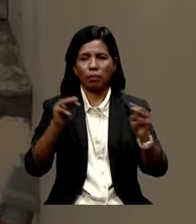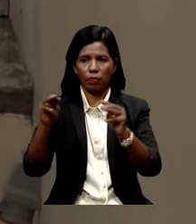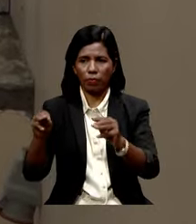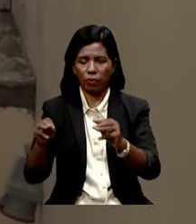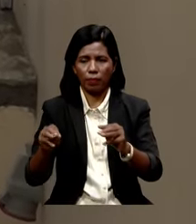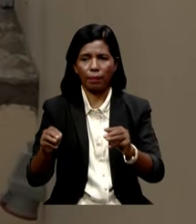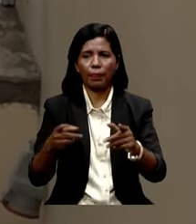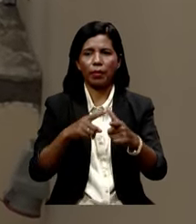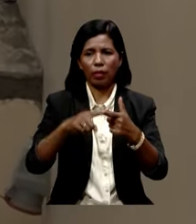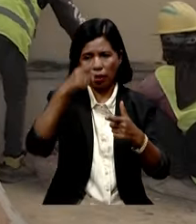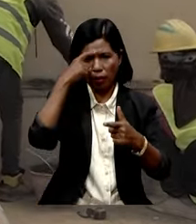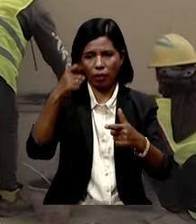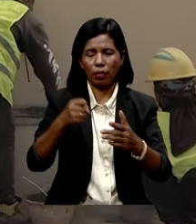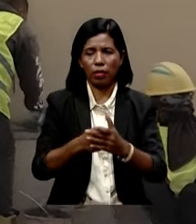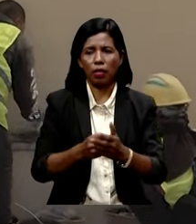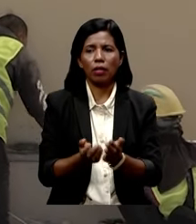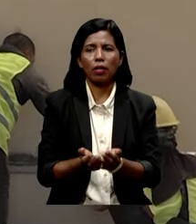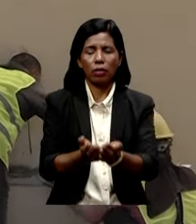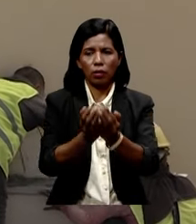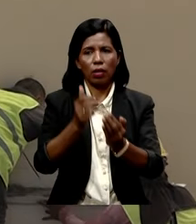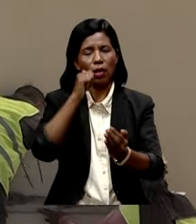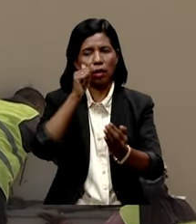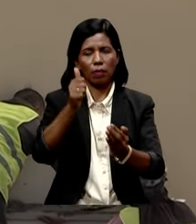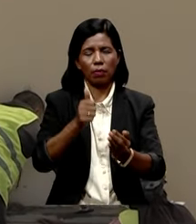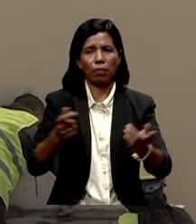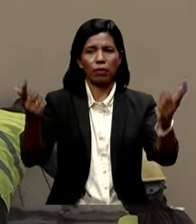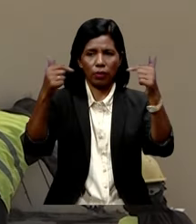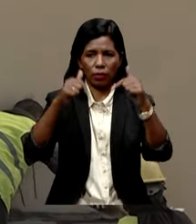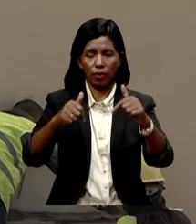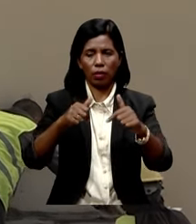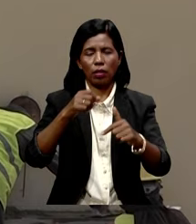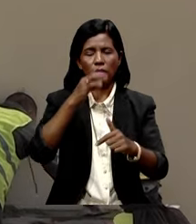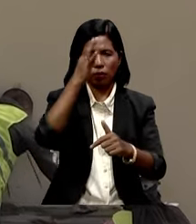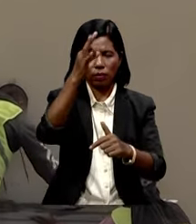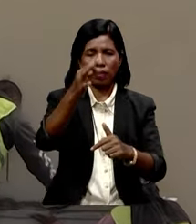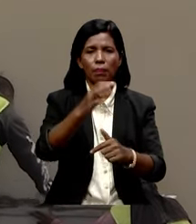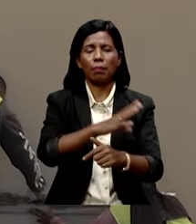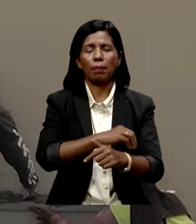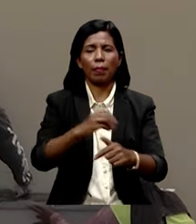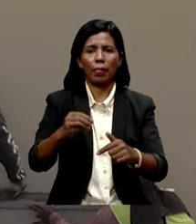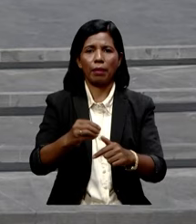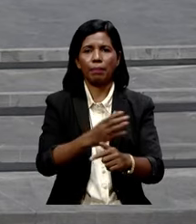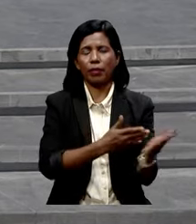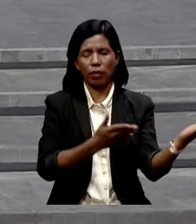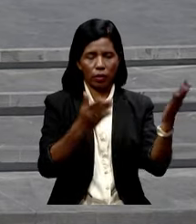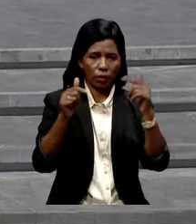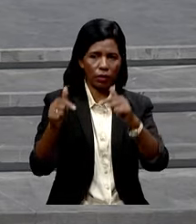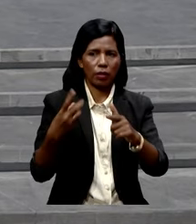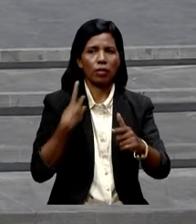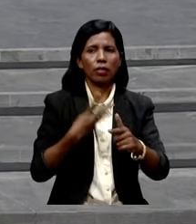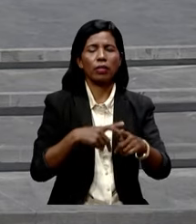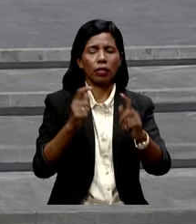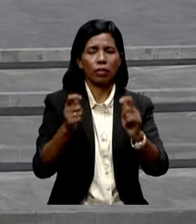Se muda tamba ro aban mac foi em to, então bairua mac foi em hatum. Bairua mac hatum, então ita